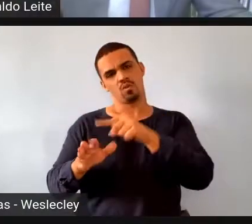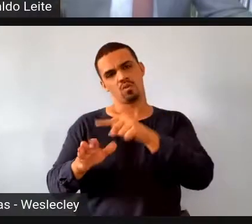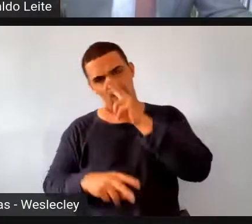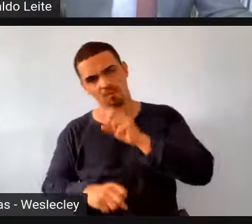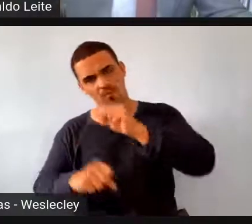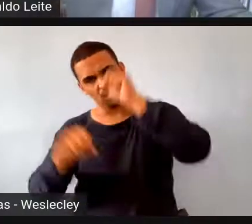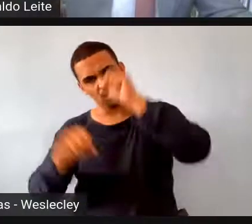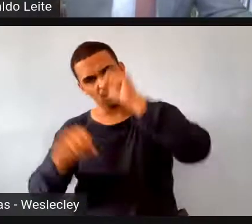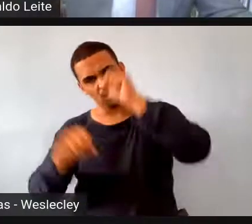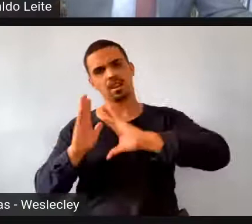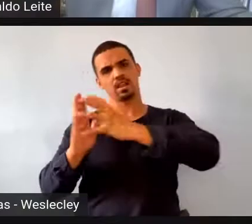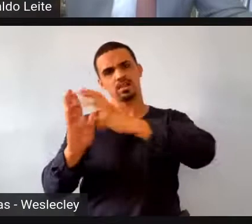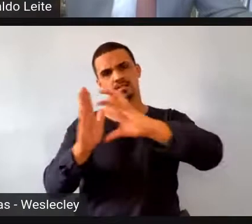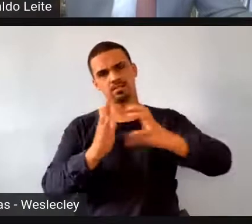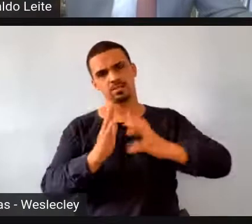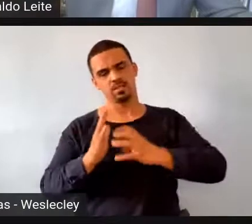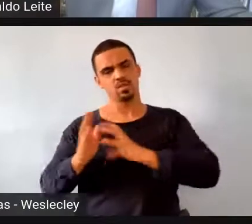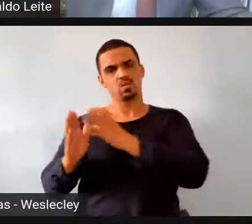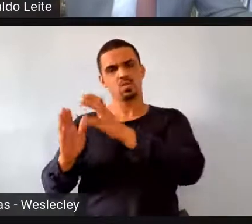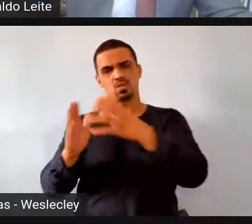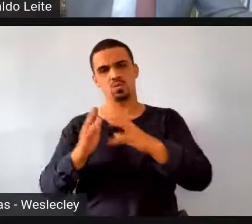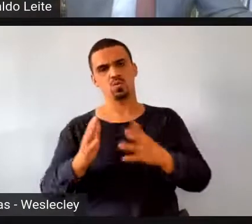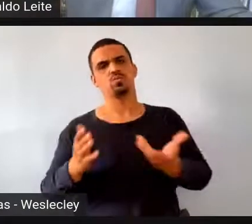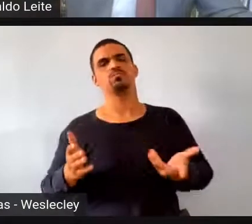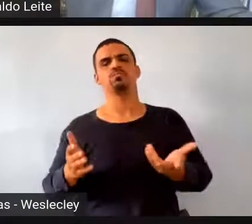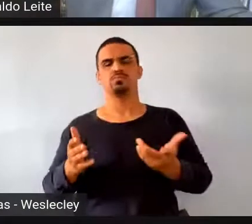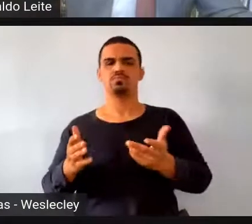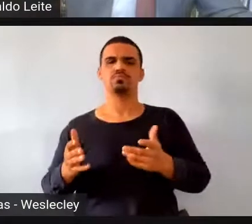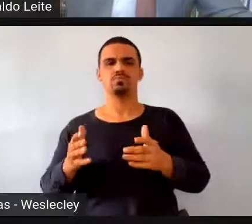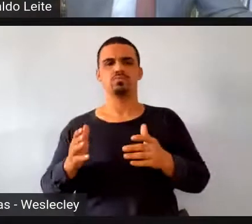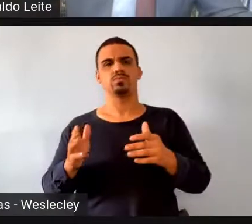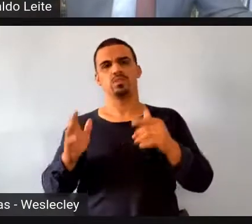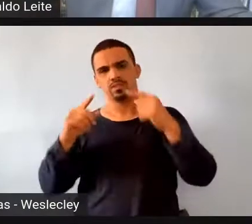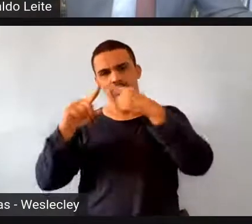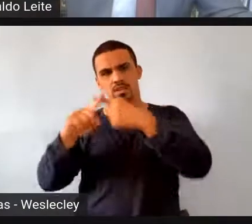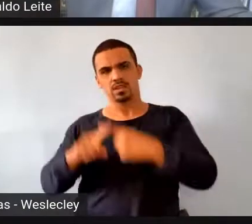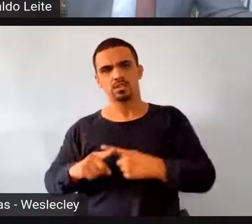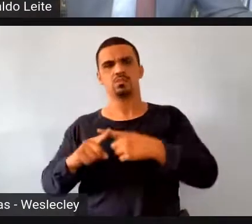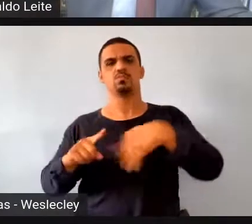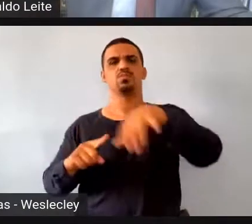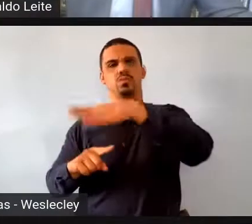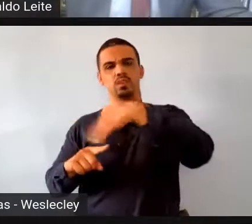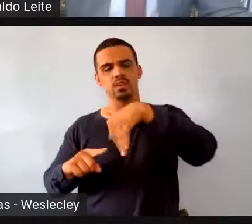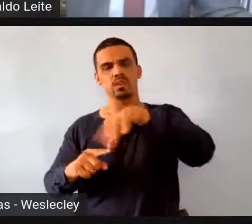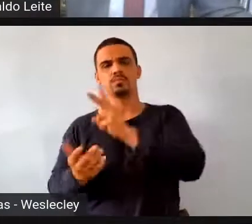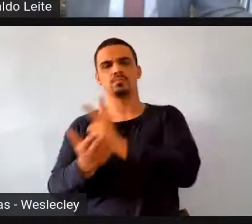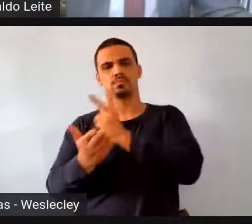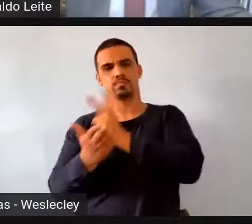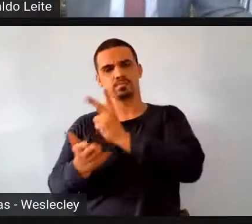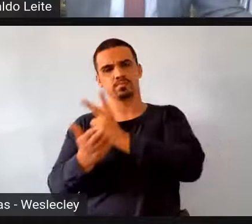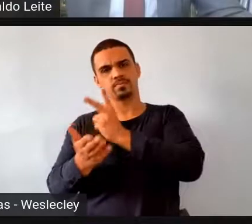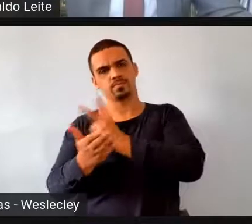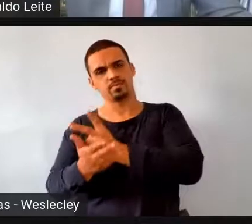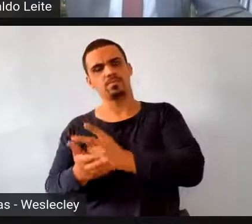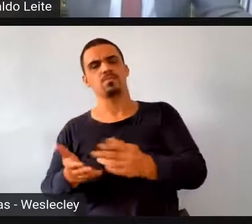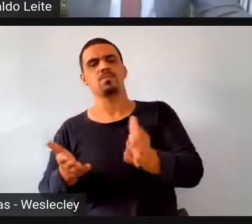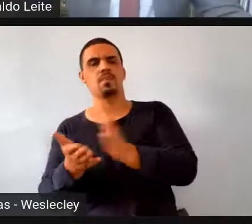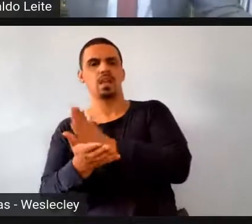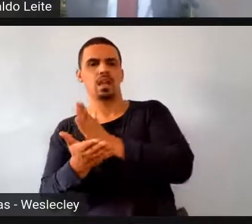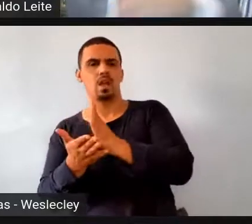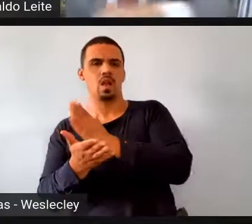os partidos, né, e concentra a disputa nos partidos em